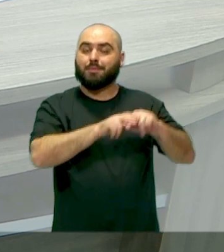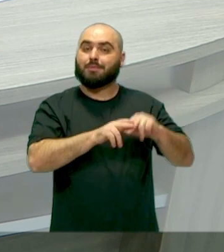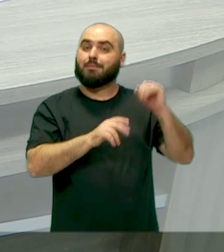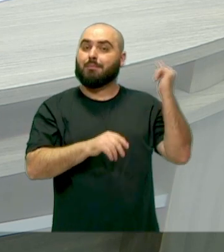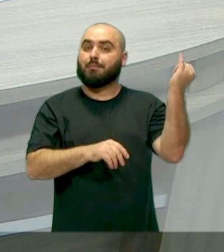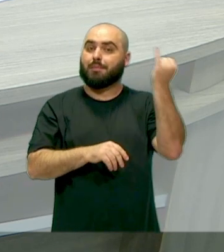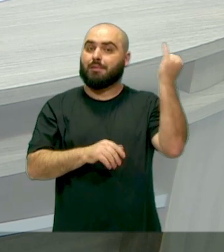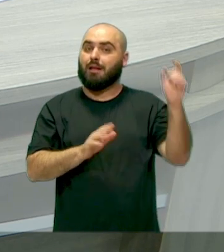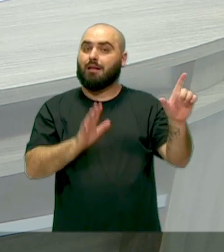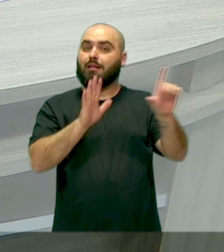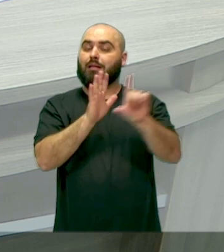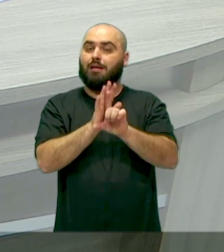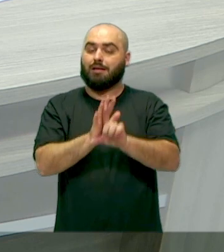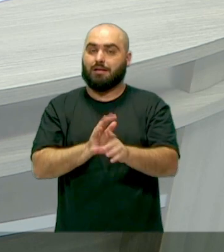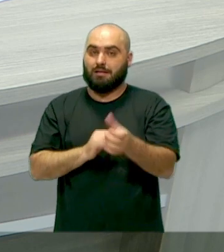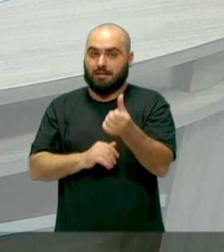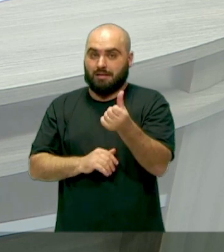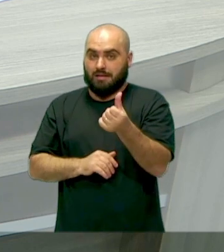a